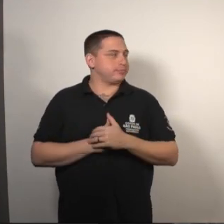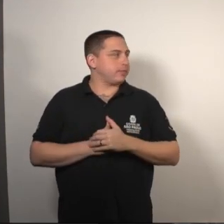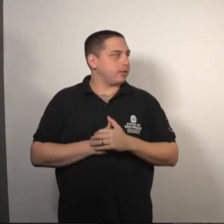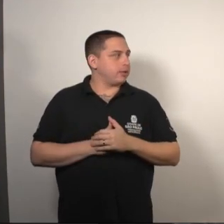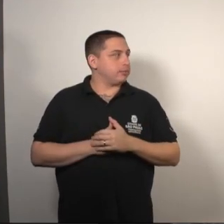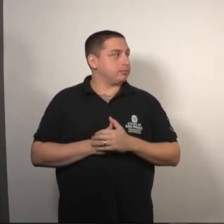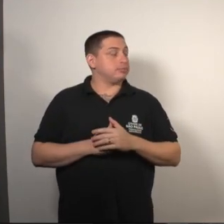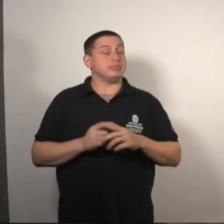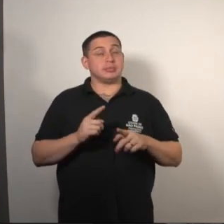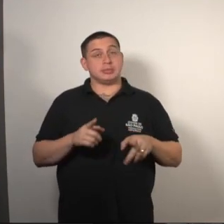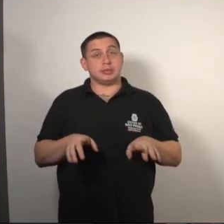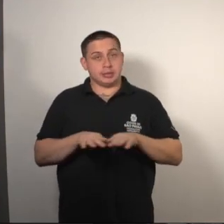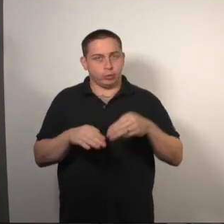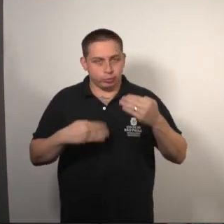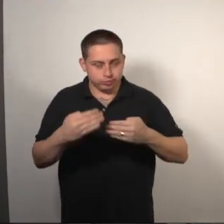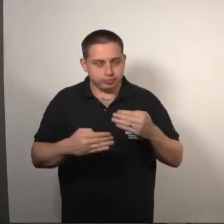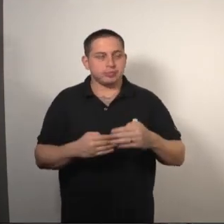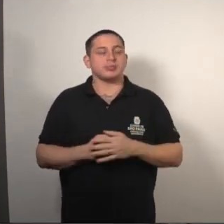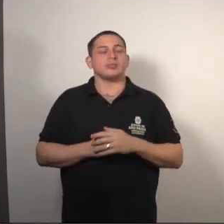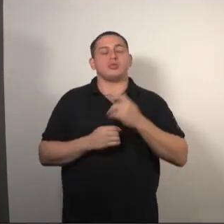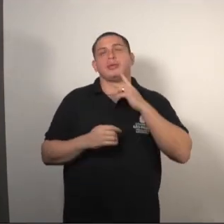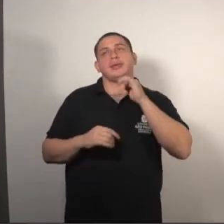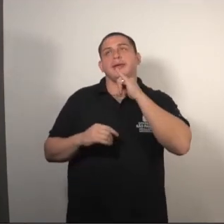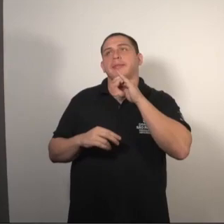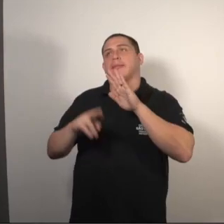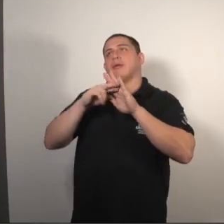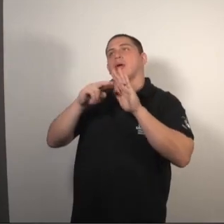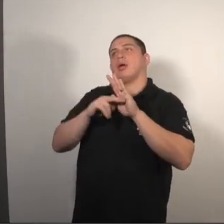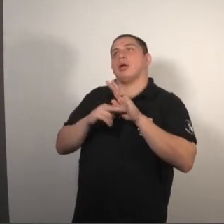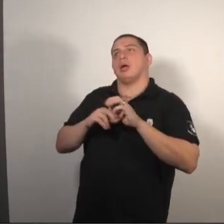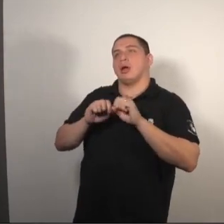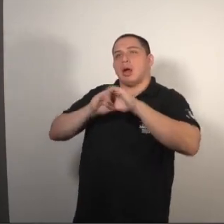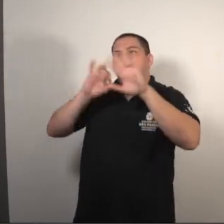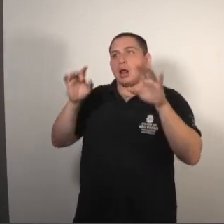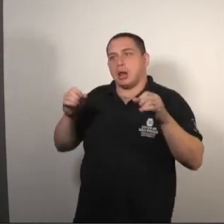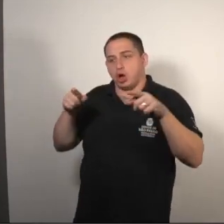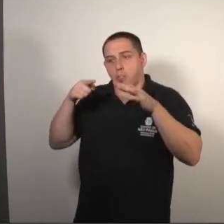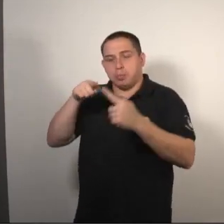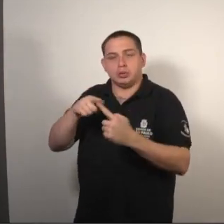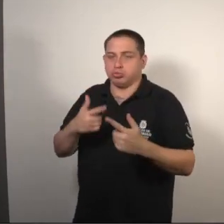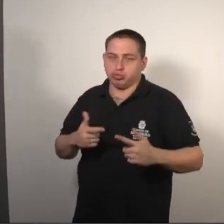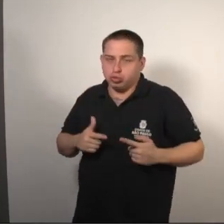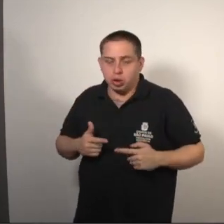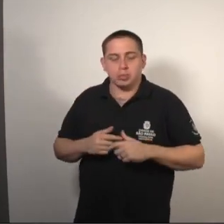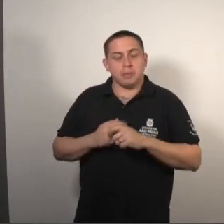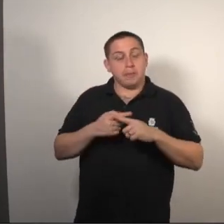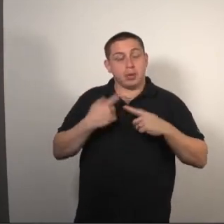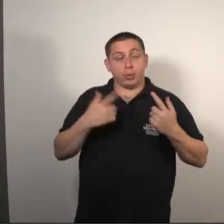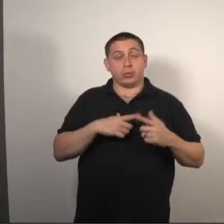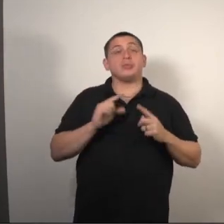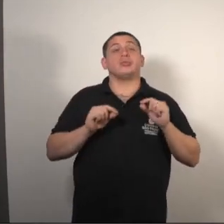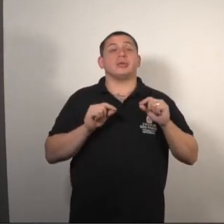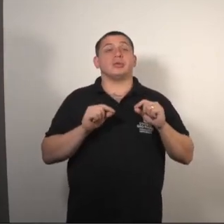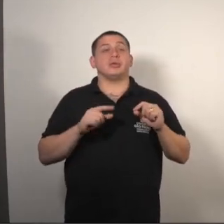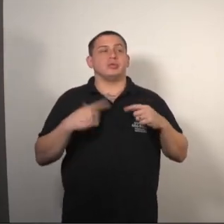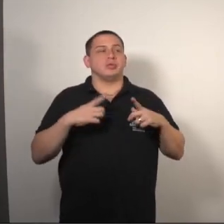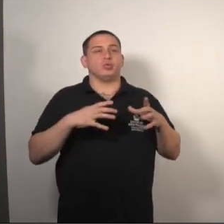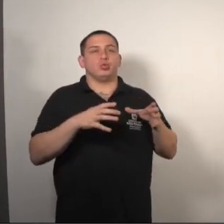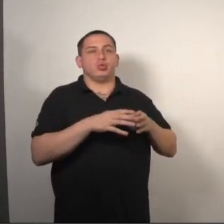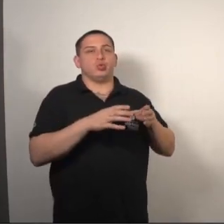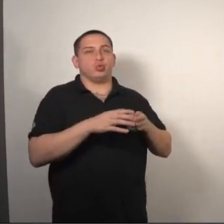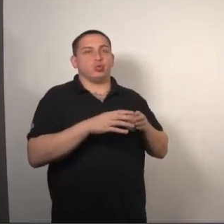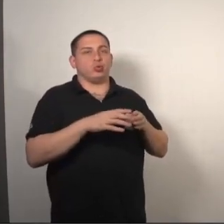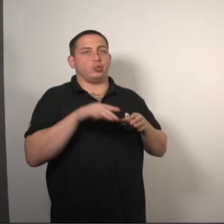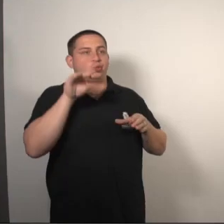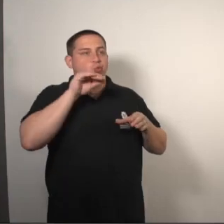Então, como eu estava falando, não existe uma norma que oriente. Uma das primeiras providências que a gente tomou nessa gestão foi constituir um grupo de